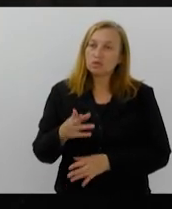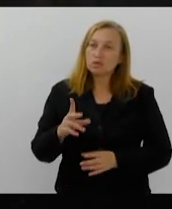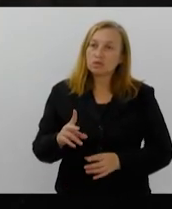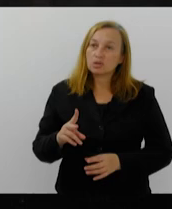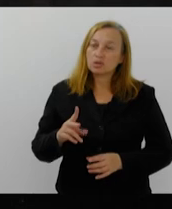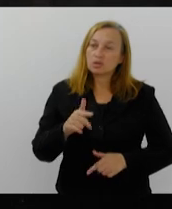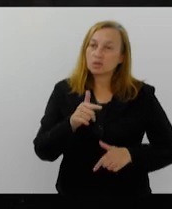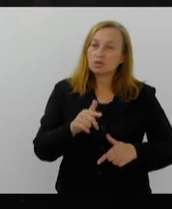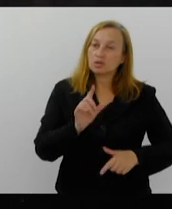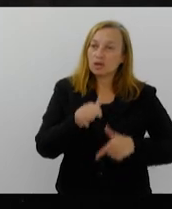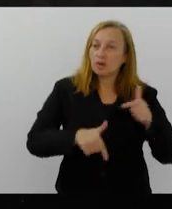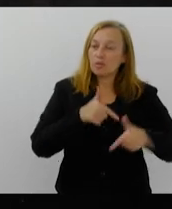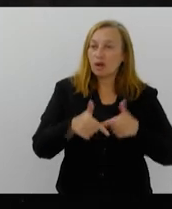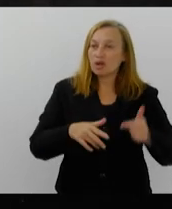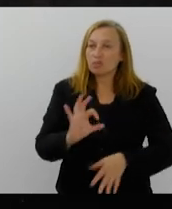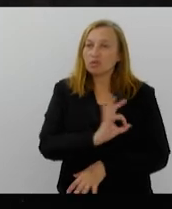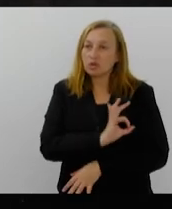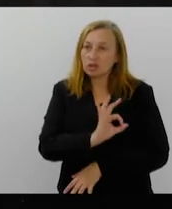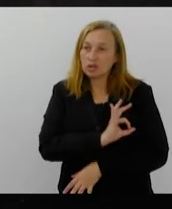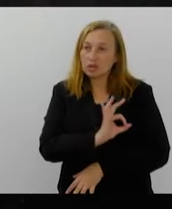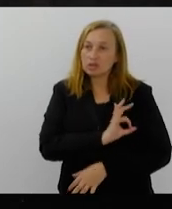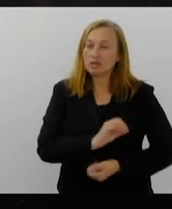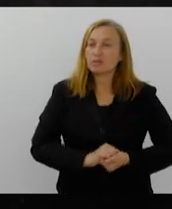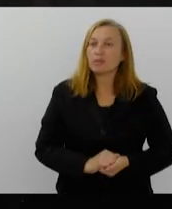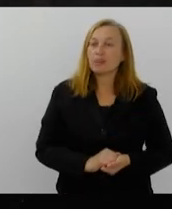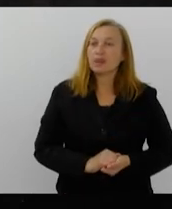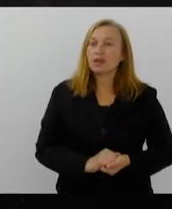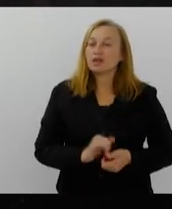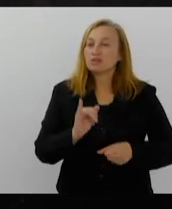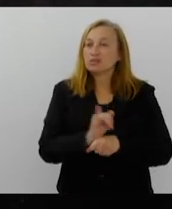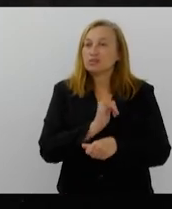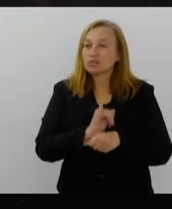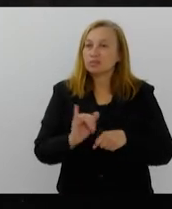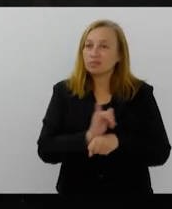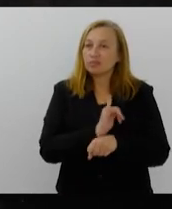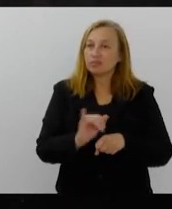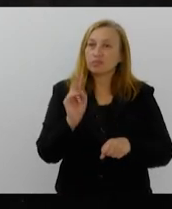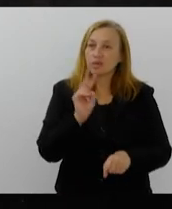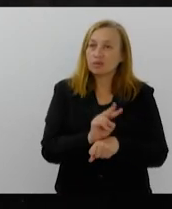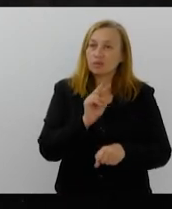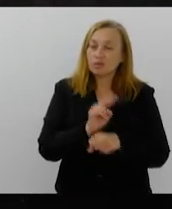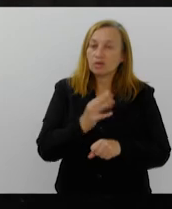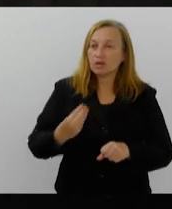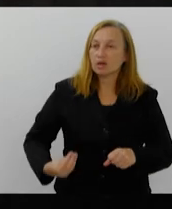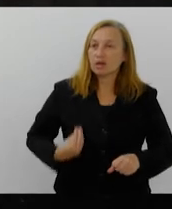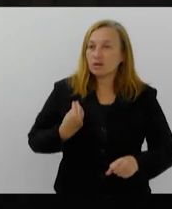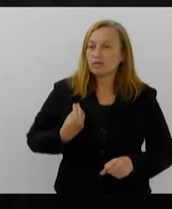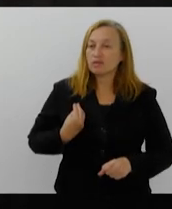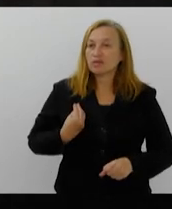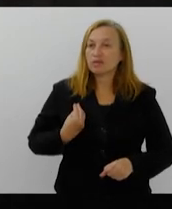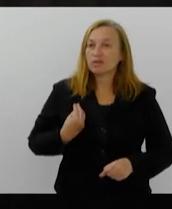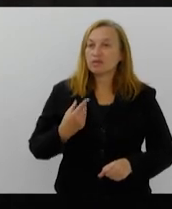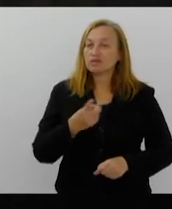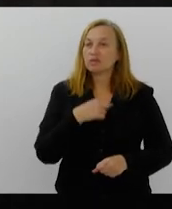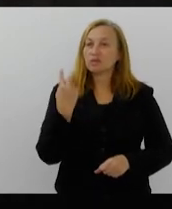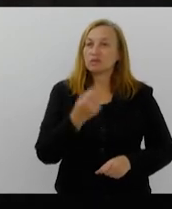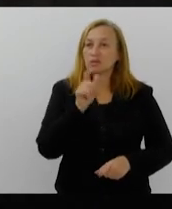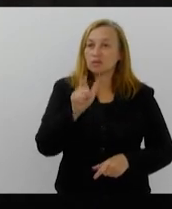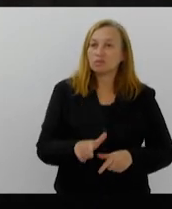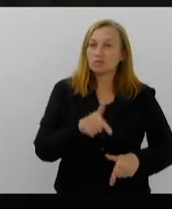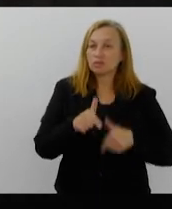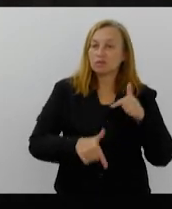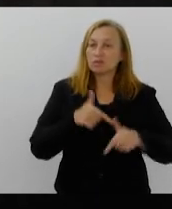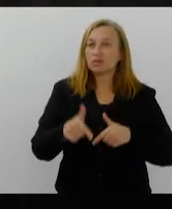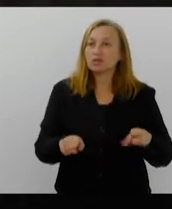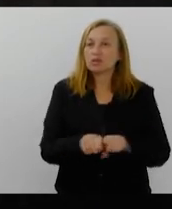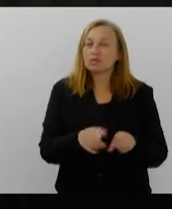policial. Ela pretende que isso seja uma escalonagem que proteja, inclusive, a vida dos nossos trabalhadores e dos